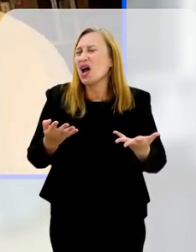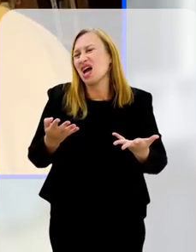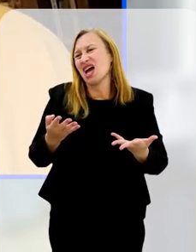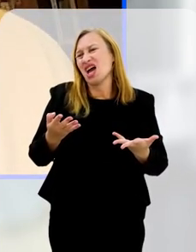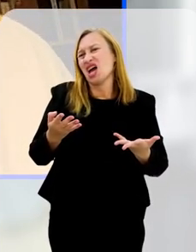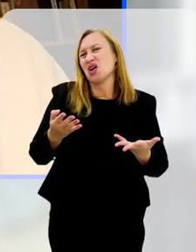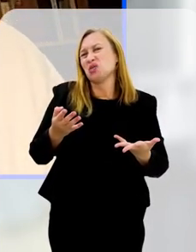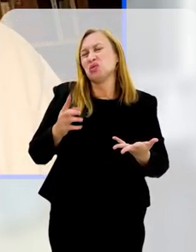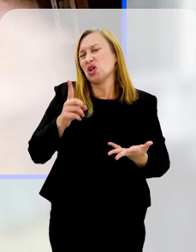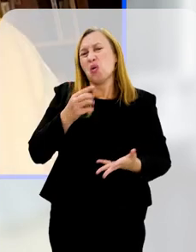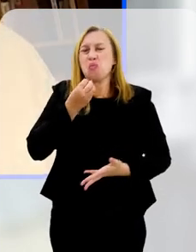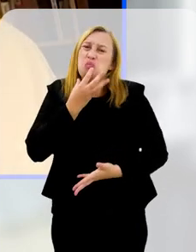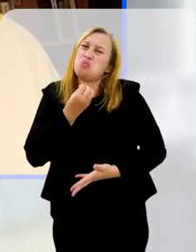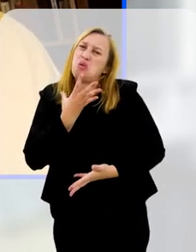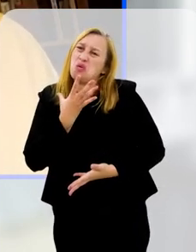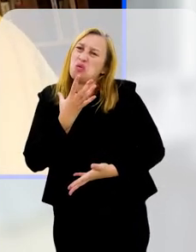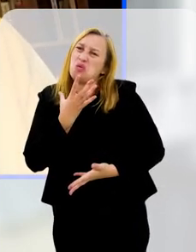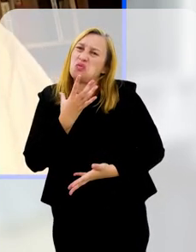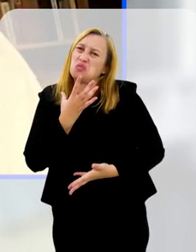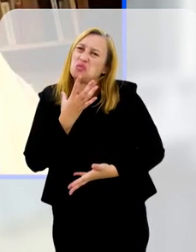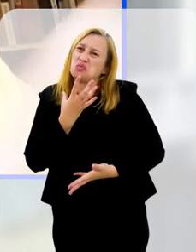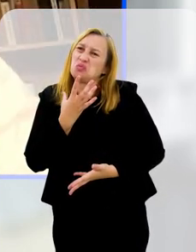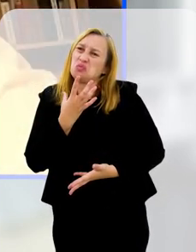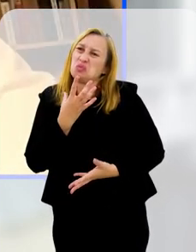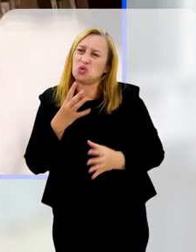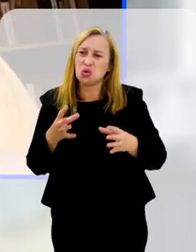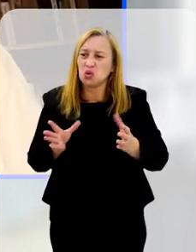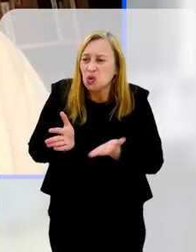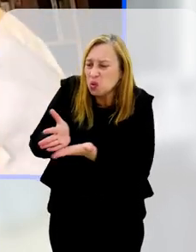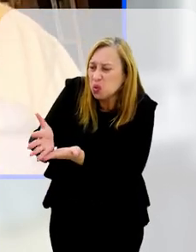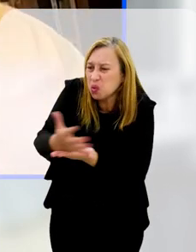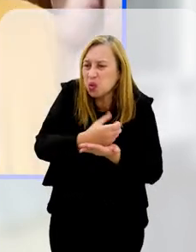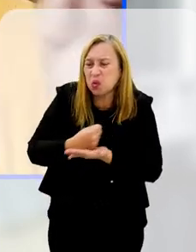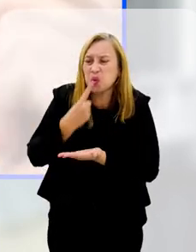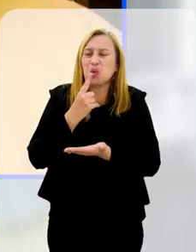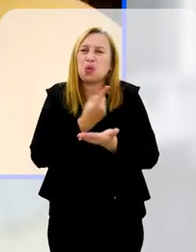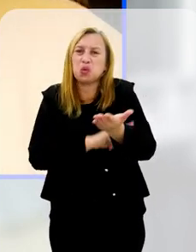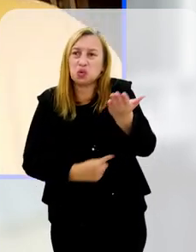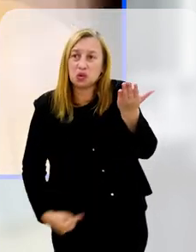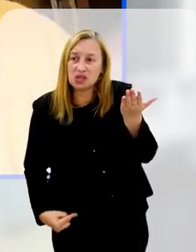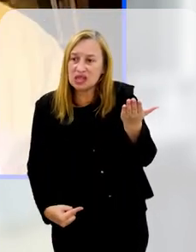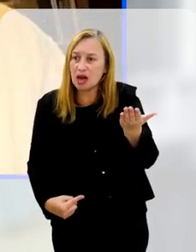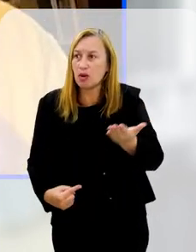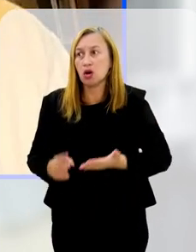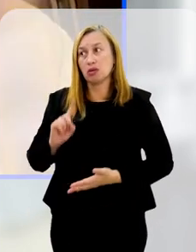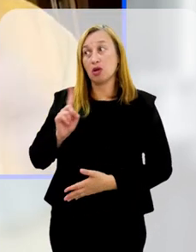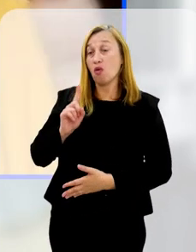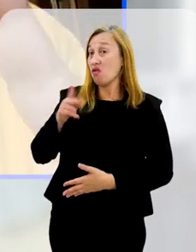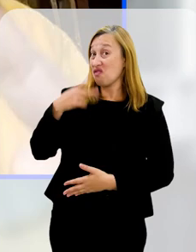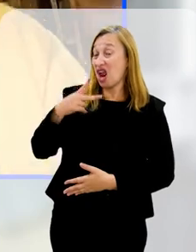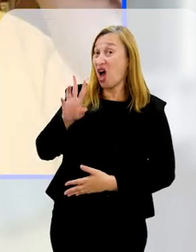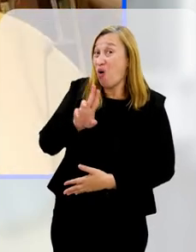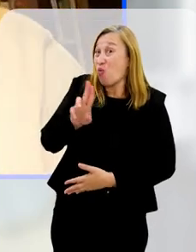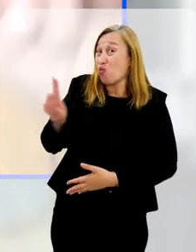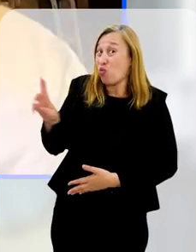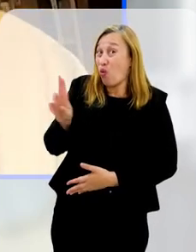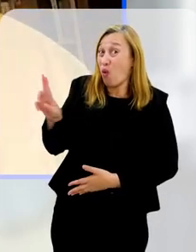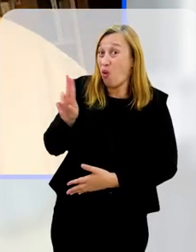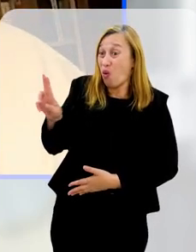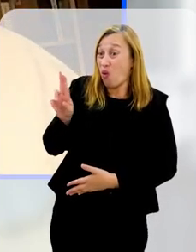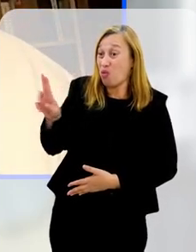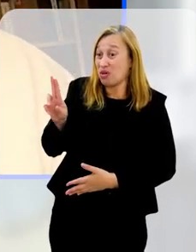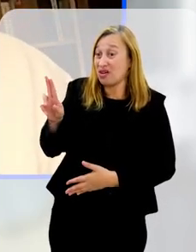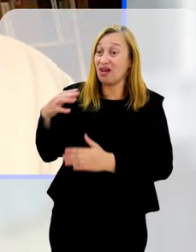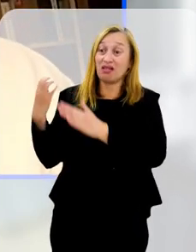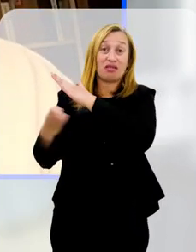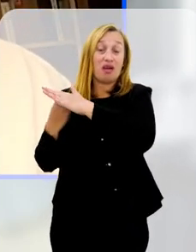muito pouco honesto de coleta desse sangue, que envolvia inclusive uma grande multinacional, que eu não vou citar o nome aqui agora para que todo